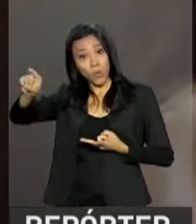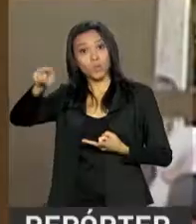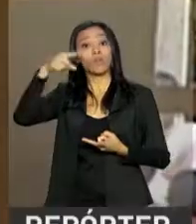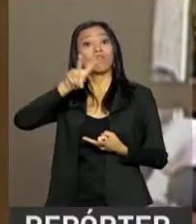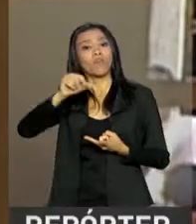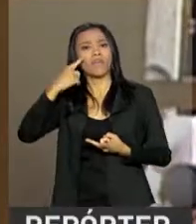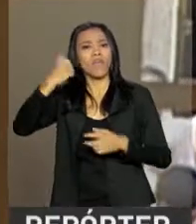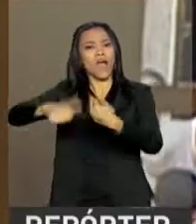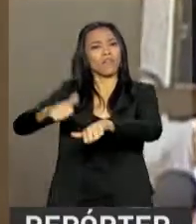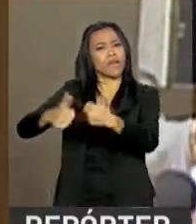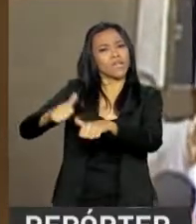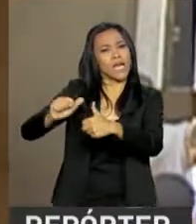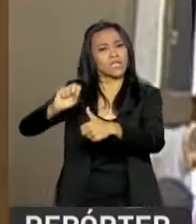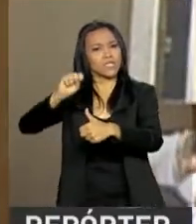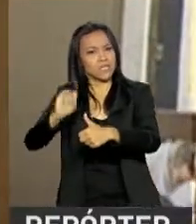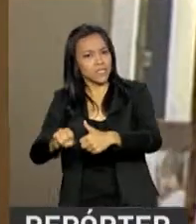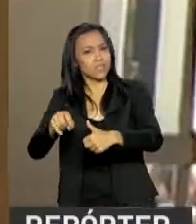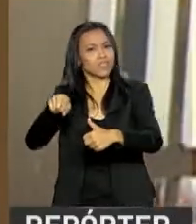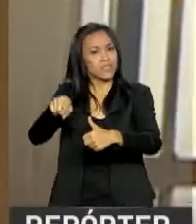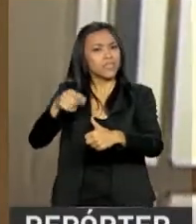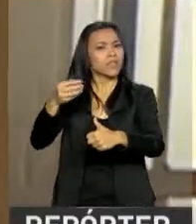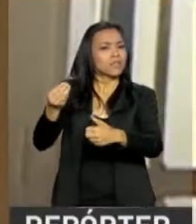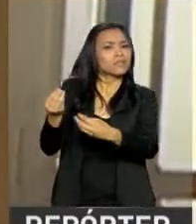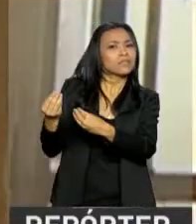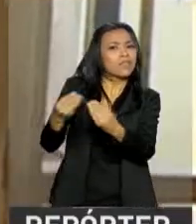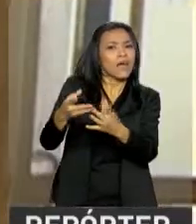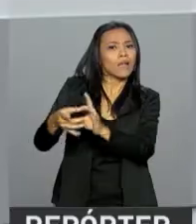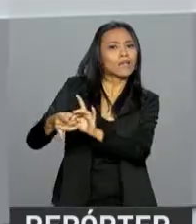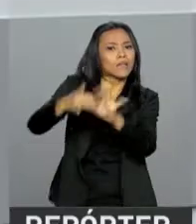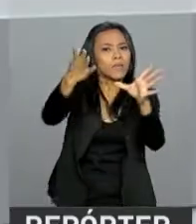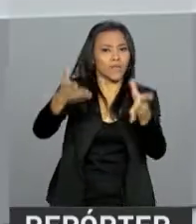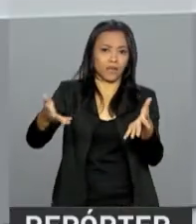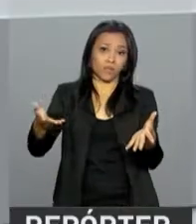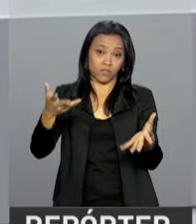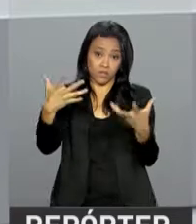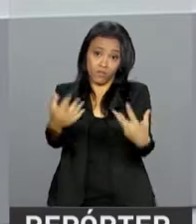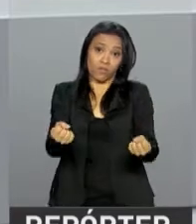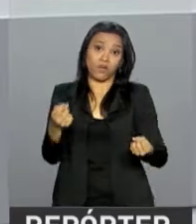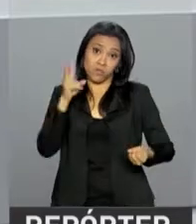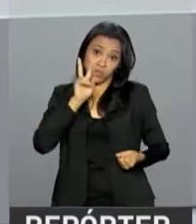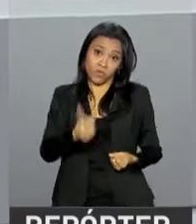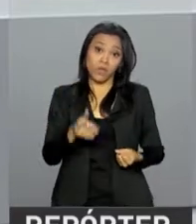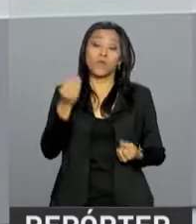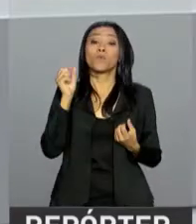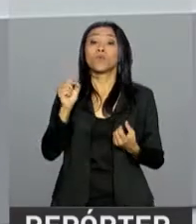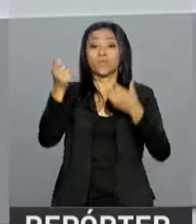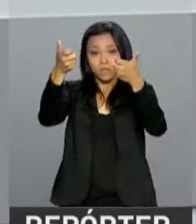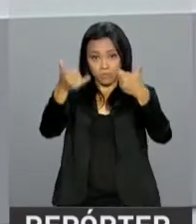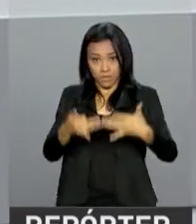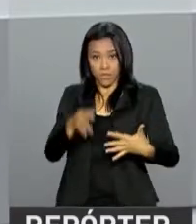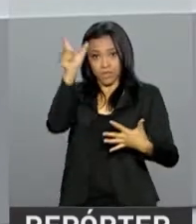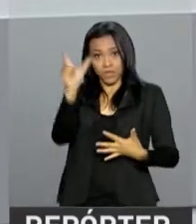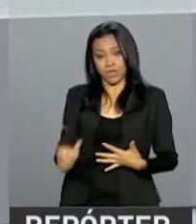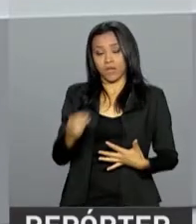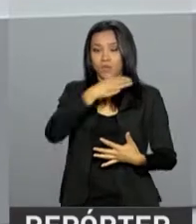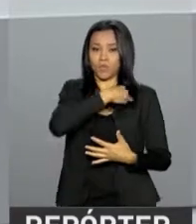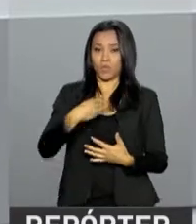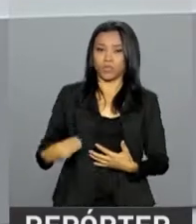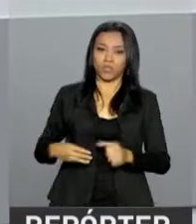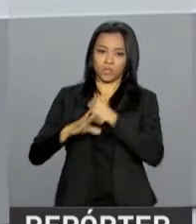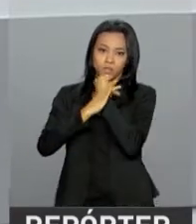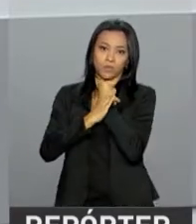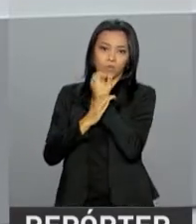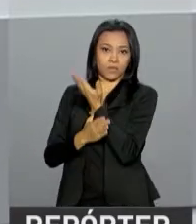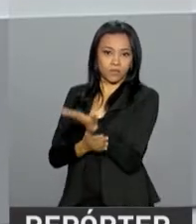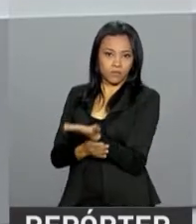seriam revistas e viabilizadas as concessões de liberdade. Vamos acompanhar o que disse o ministro da Segurança Pública, Raul